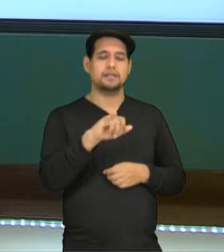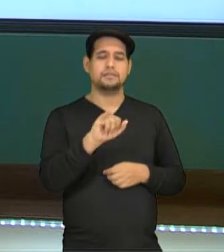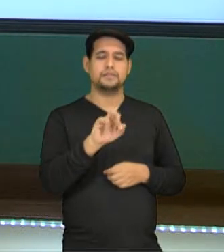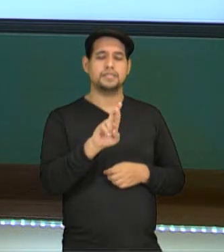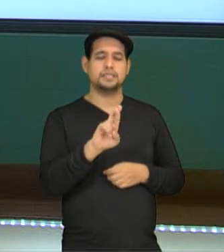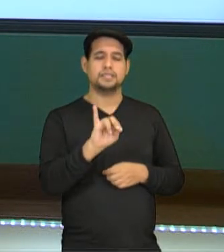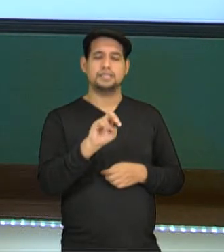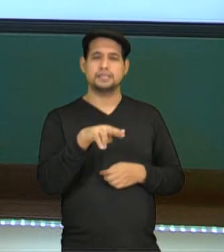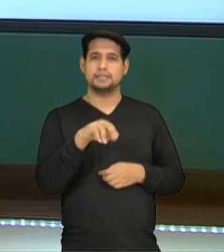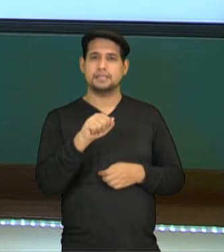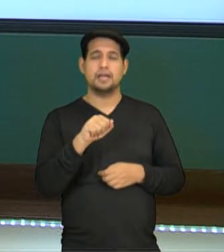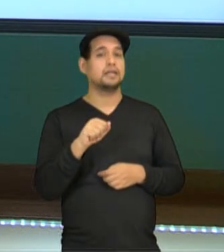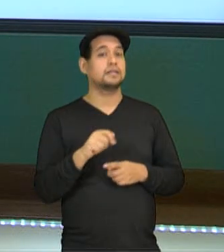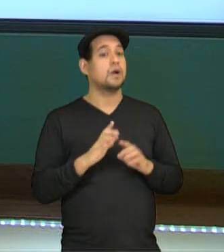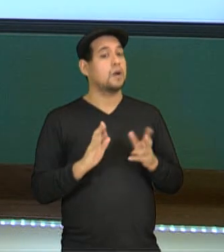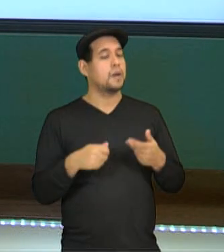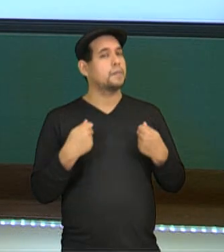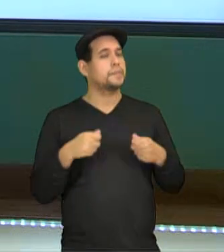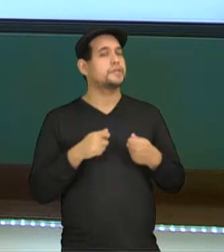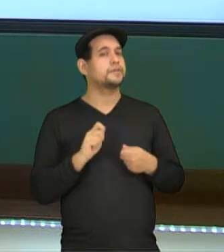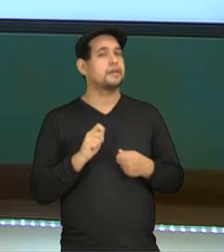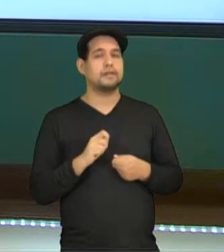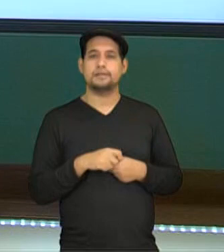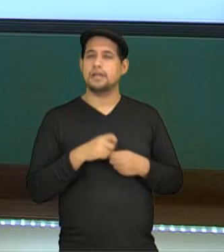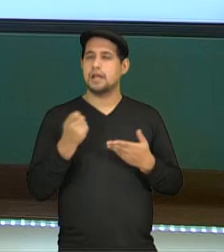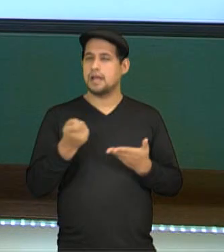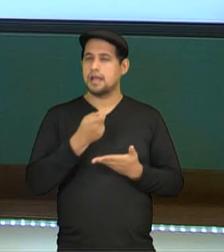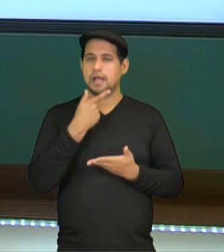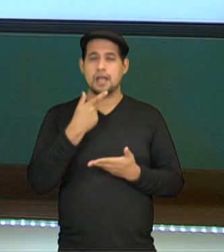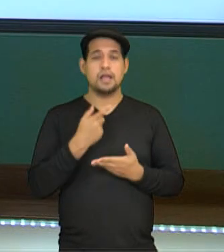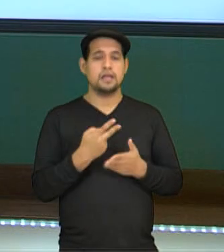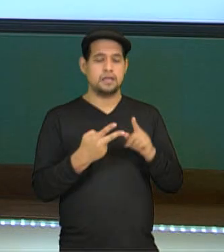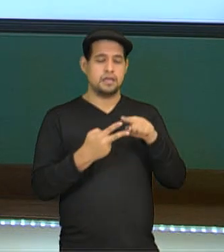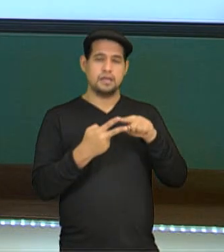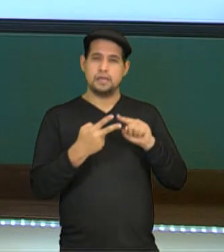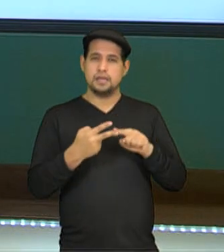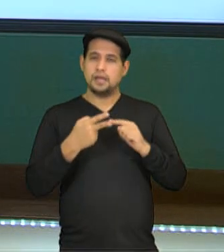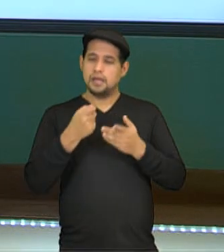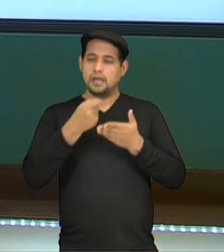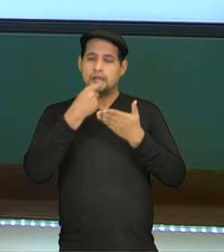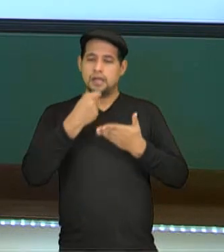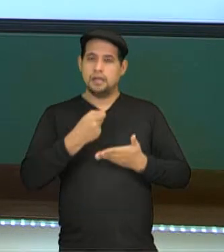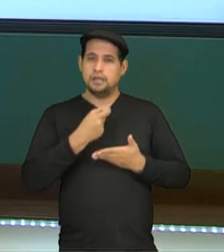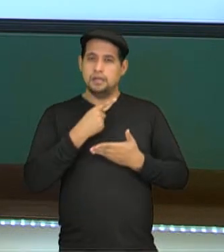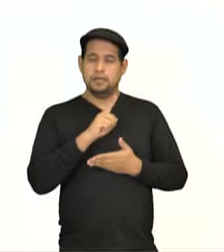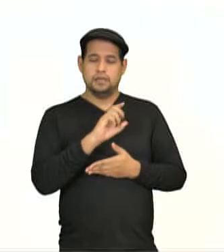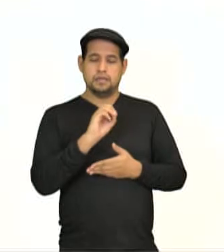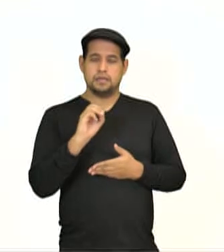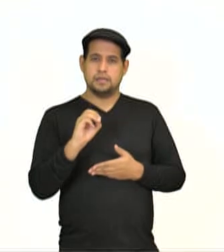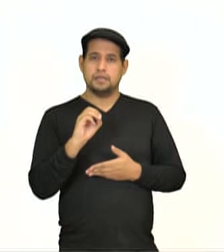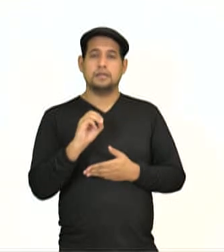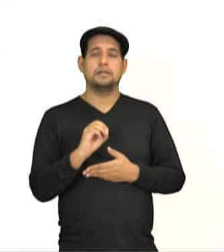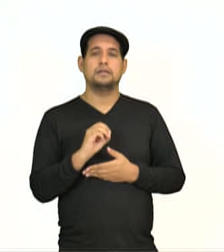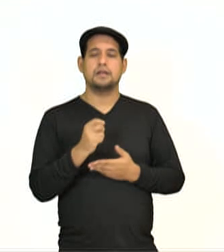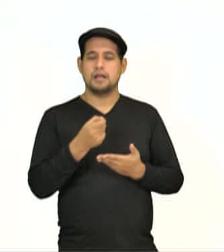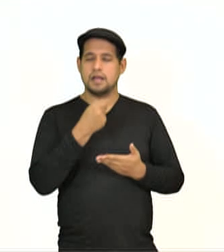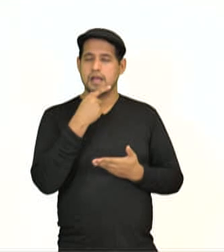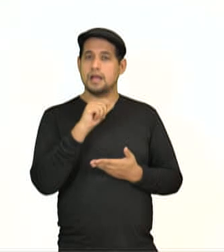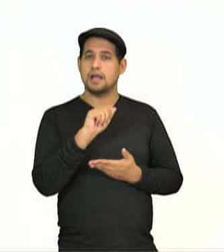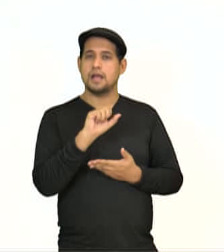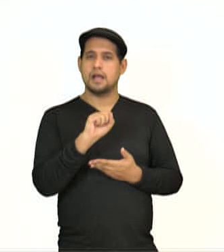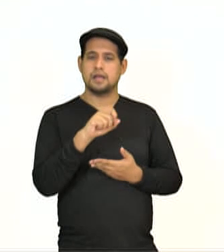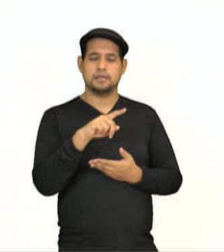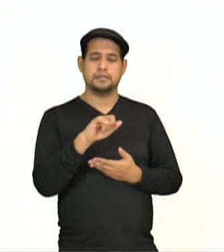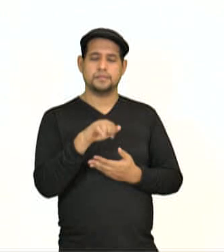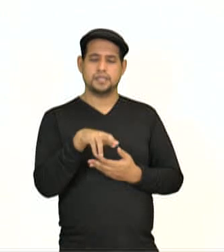entra. Nesse momento, recomenda-se tomar 2 comprimidos de 100 mg de ácido acetil salicílico